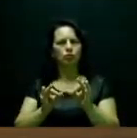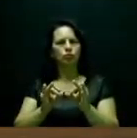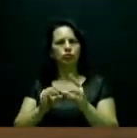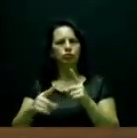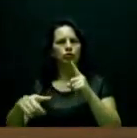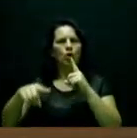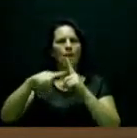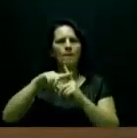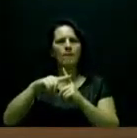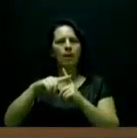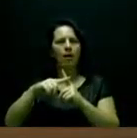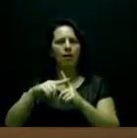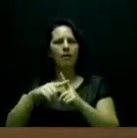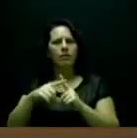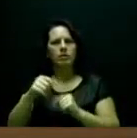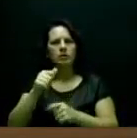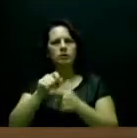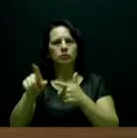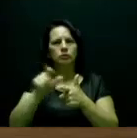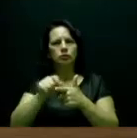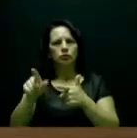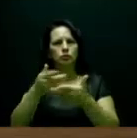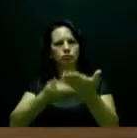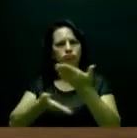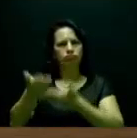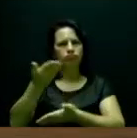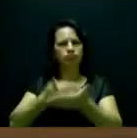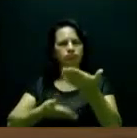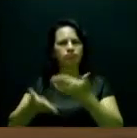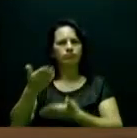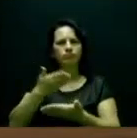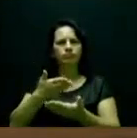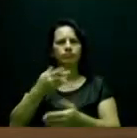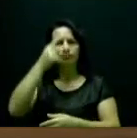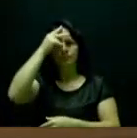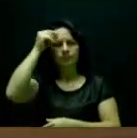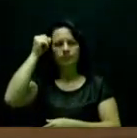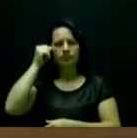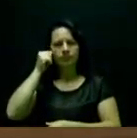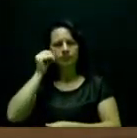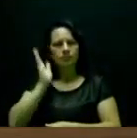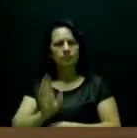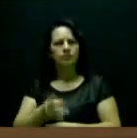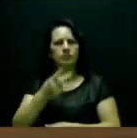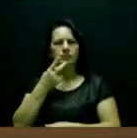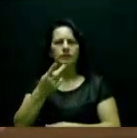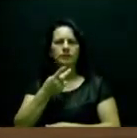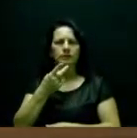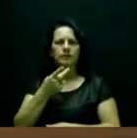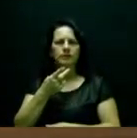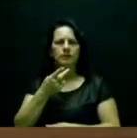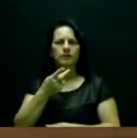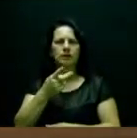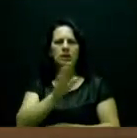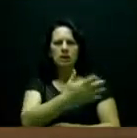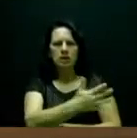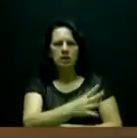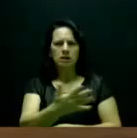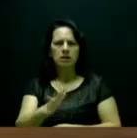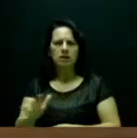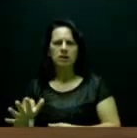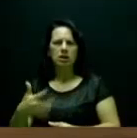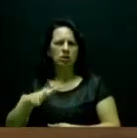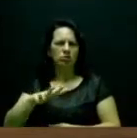aluguéis, porque no repasse, porque aqui tanto a prefeitura, como aqui foi falado, acho que Santos é um valor